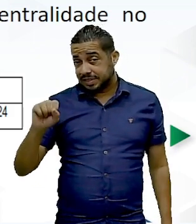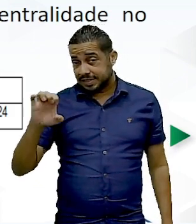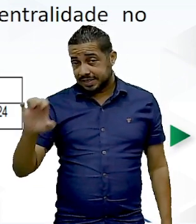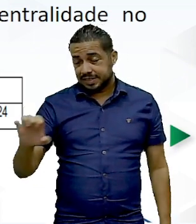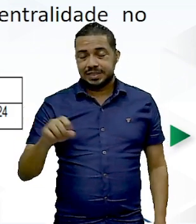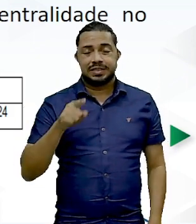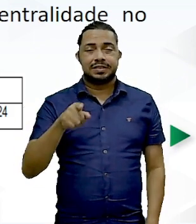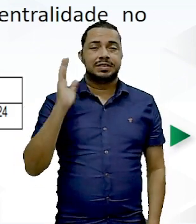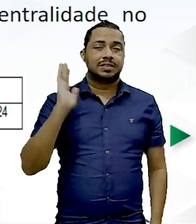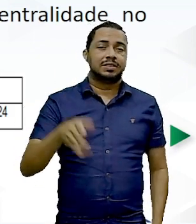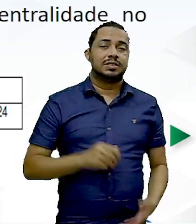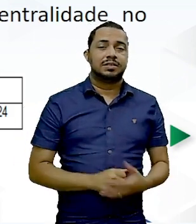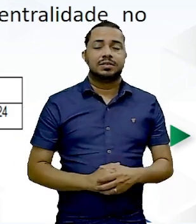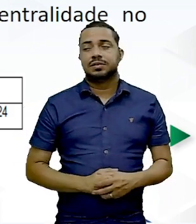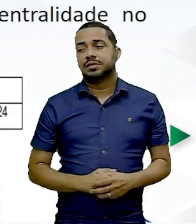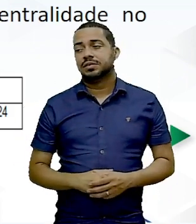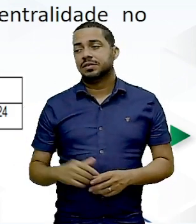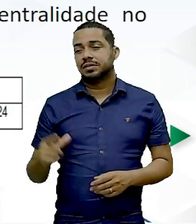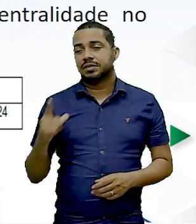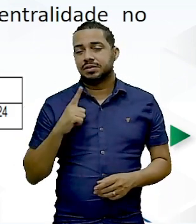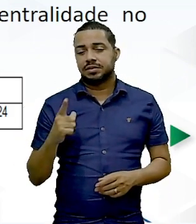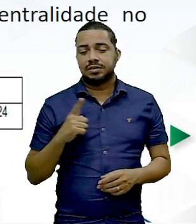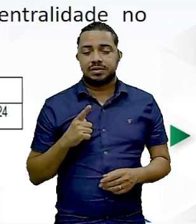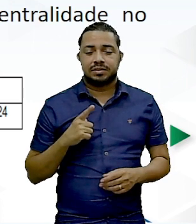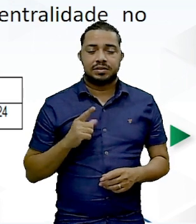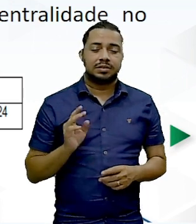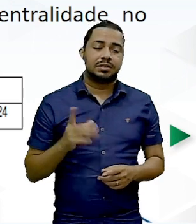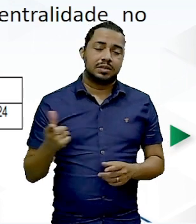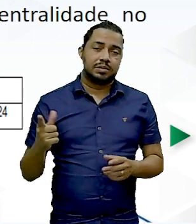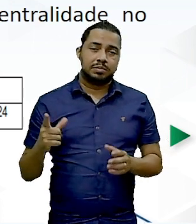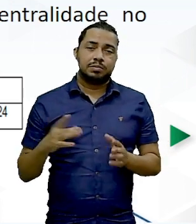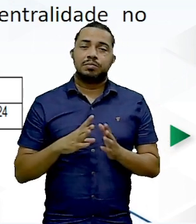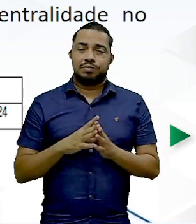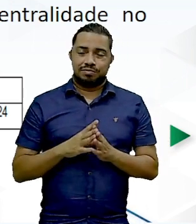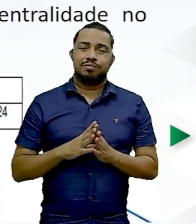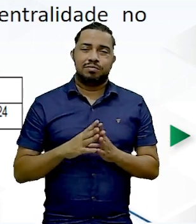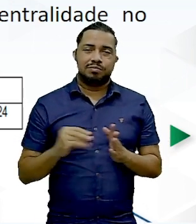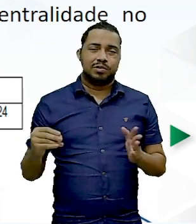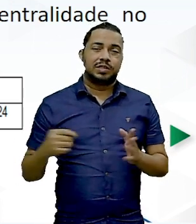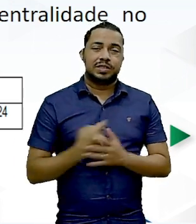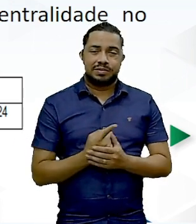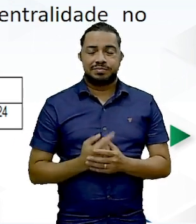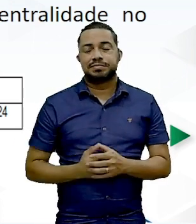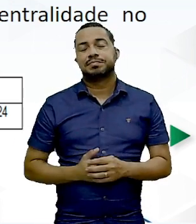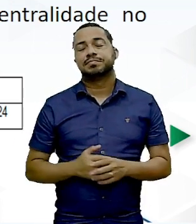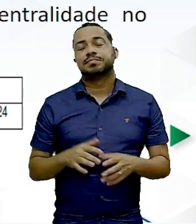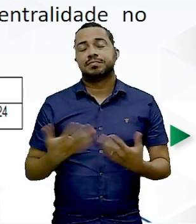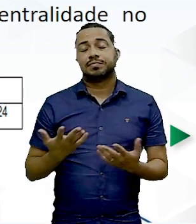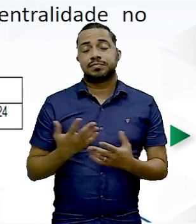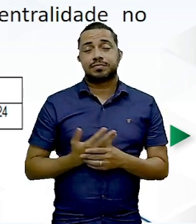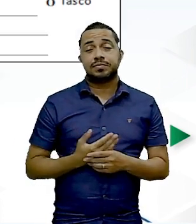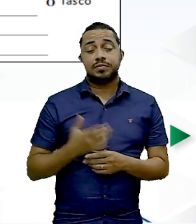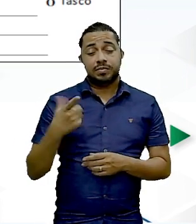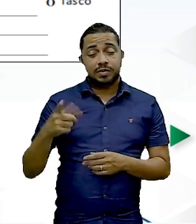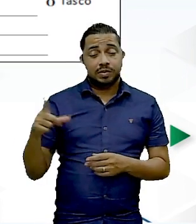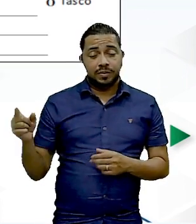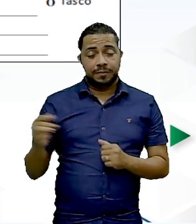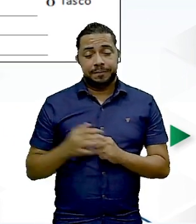é, na medida de centralidade, a moda, tá? Já tá claro aí, beleza? Vamos ver os demais